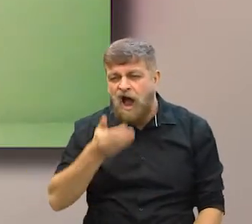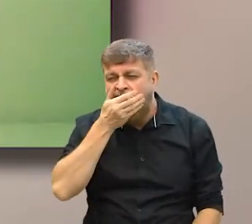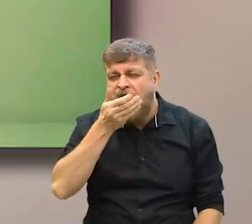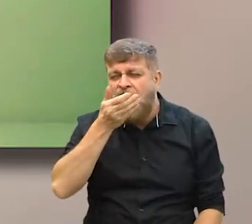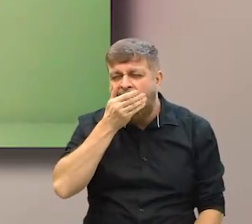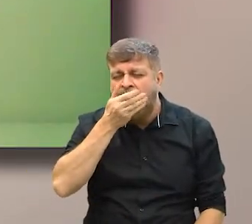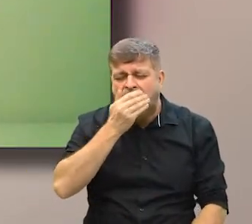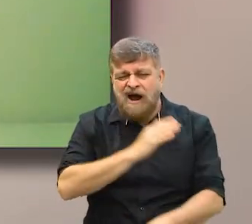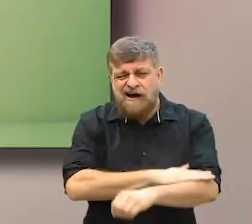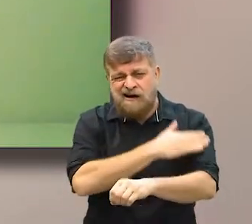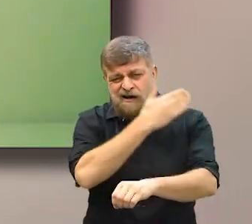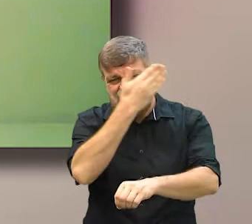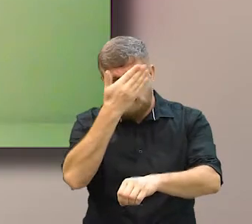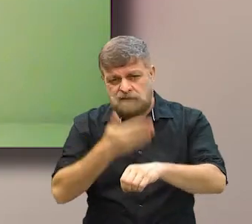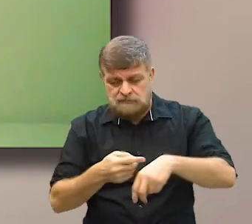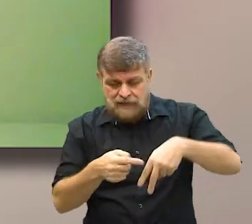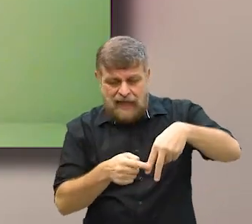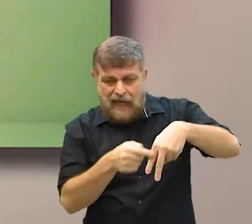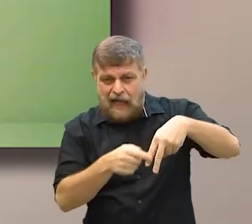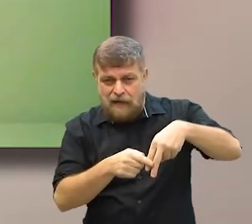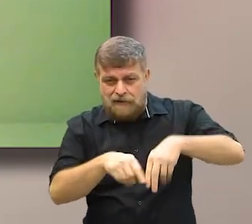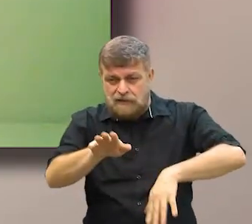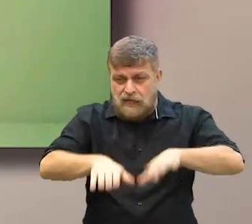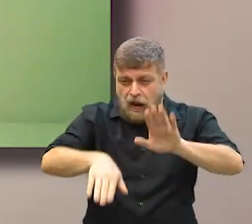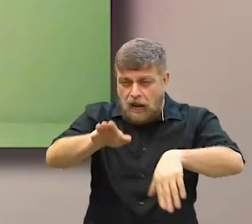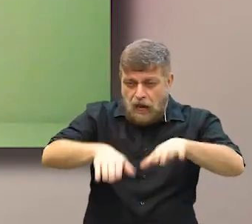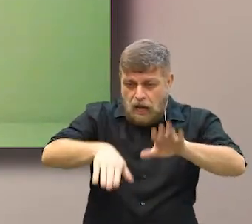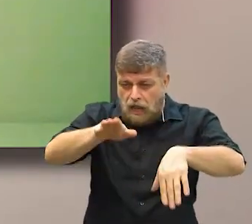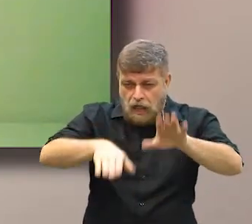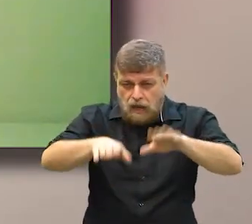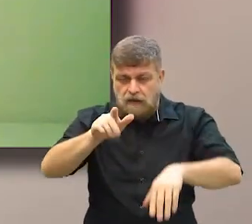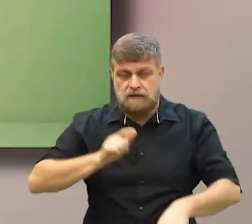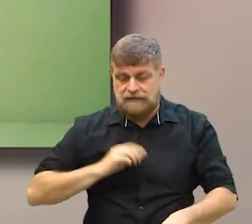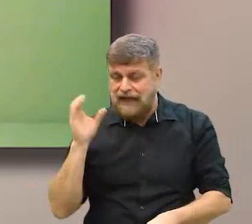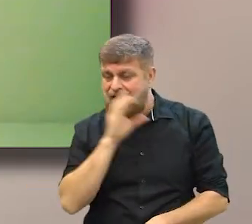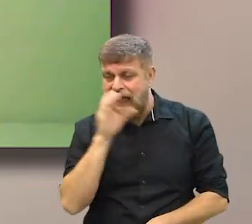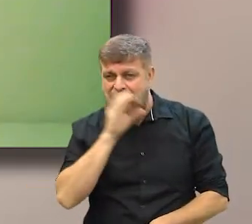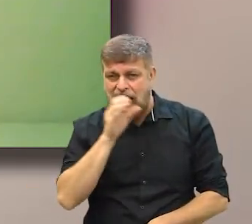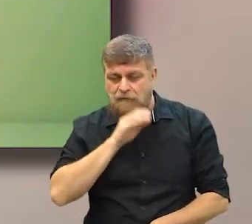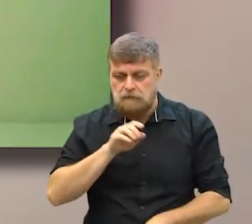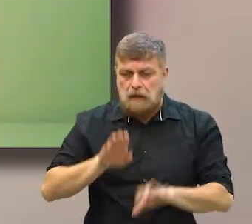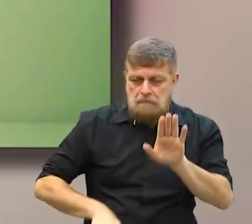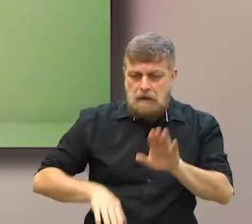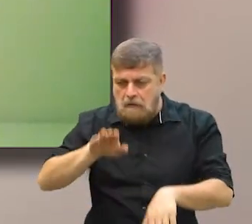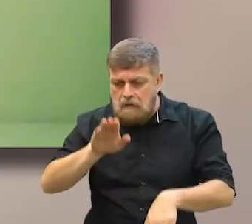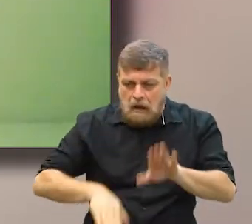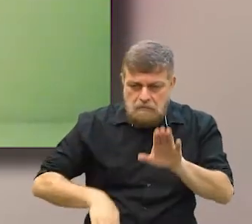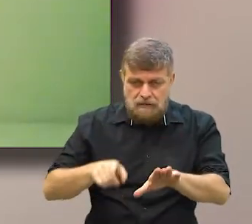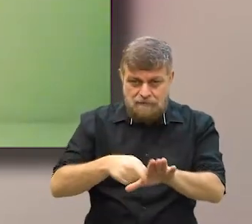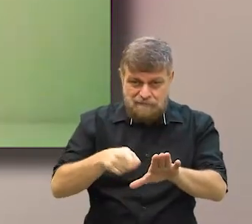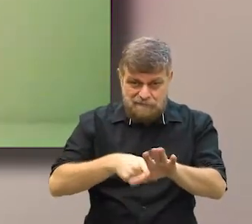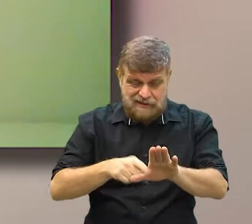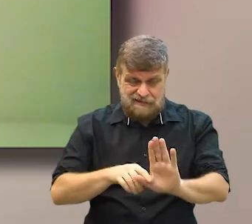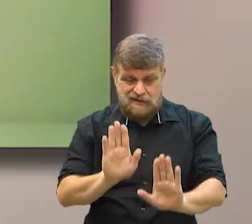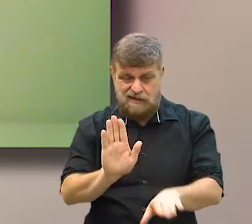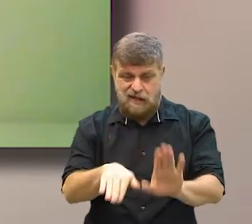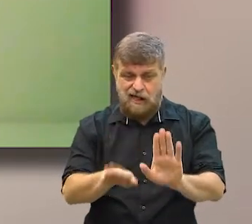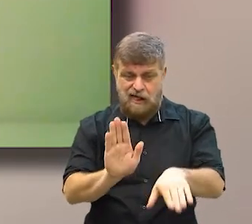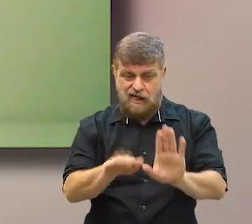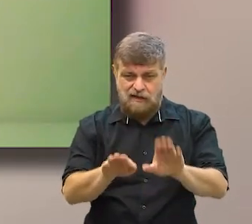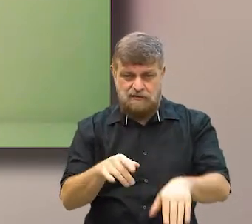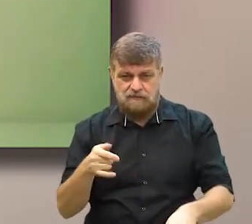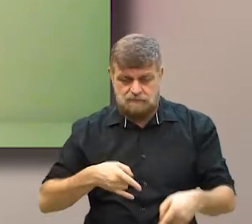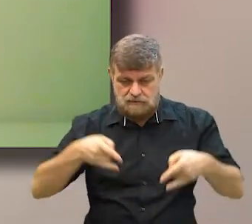durante o dia, por exemplo, síndrome de pernas inquietas, em que o indivíduo tem uma urgência em mexer as pernas. O grande